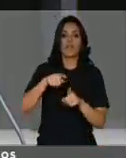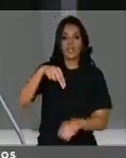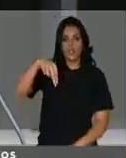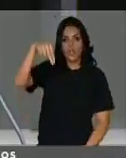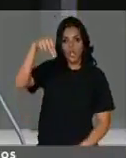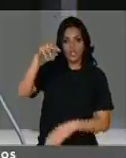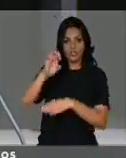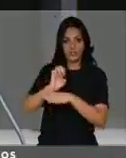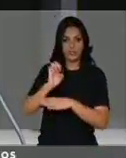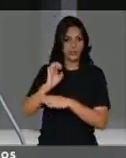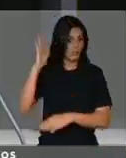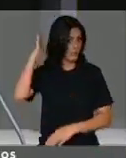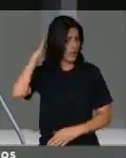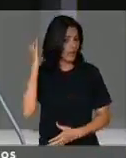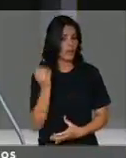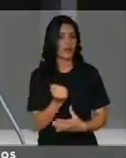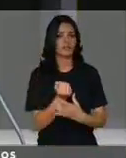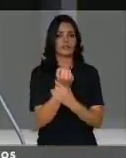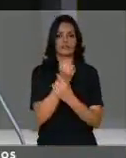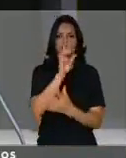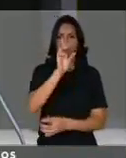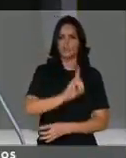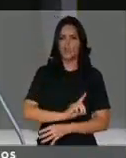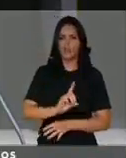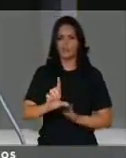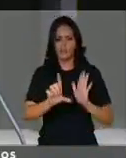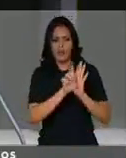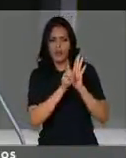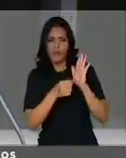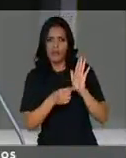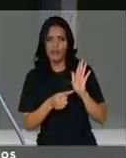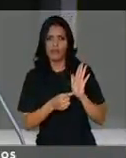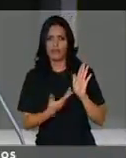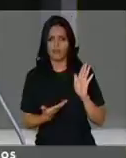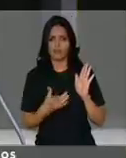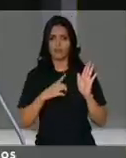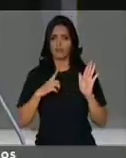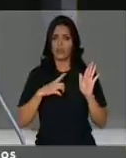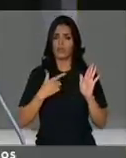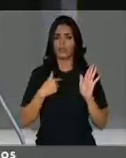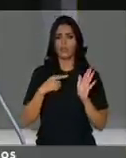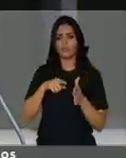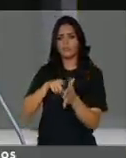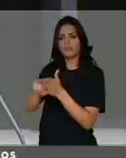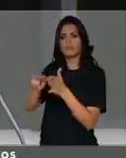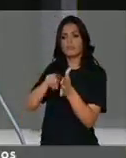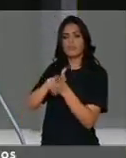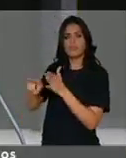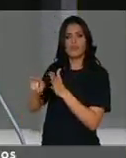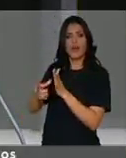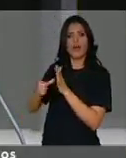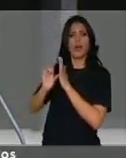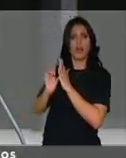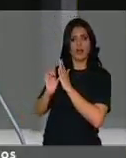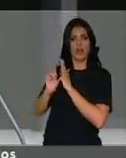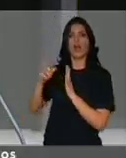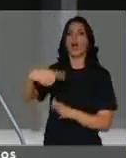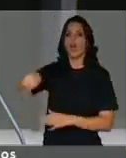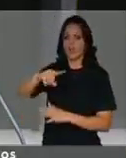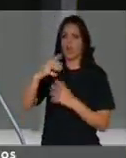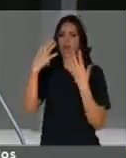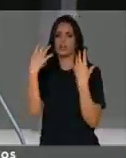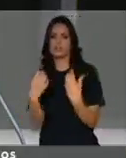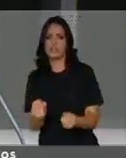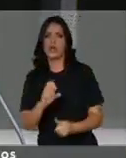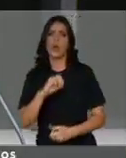pretende garantir direitos legais previstos, como a consulta prévia para consentimento